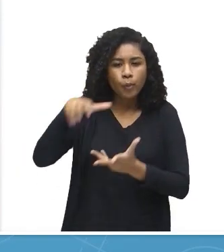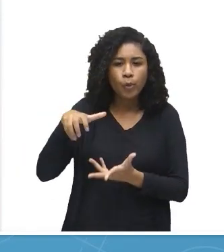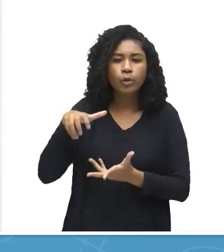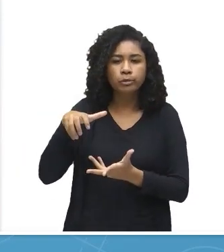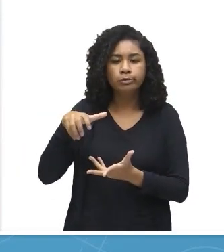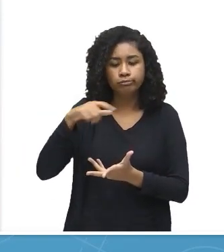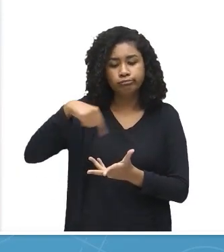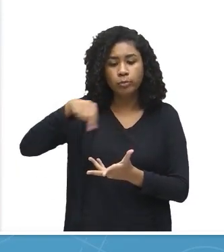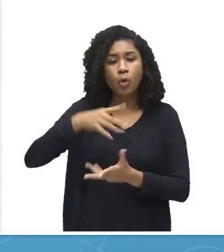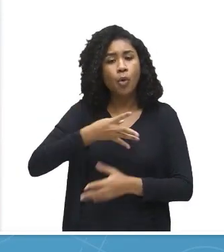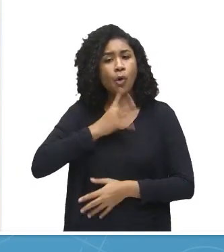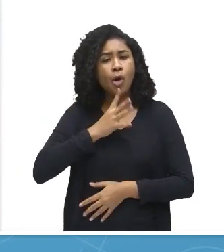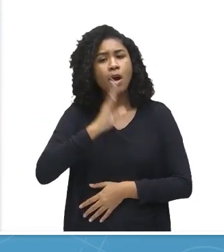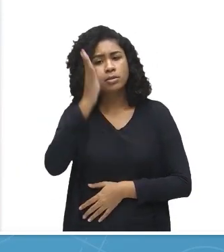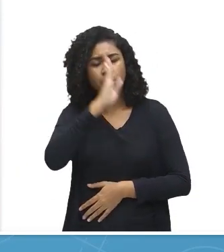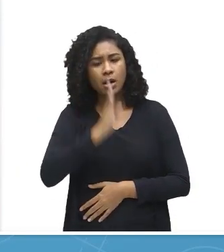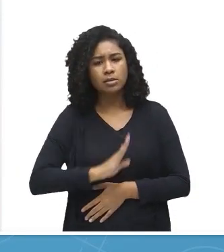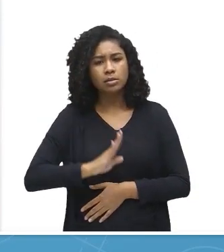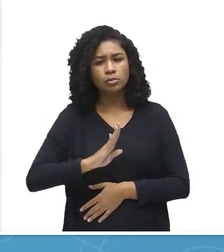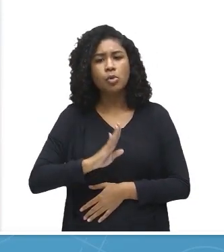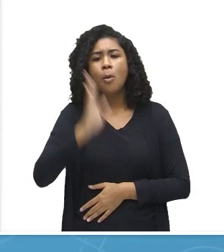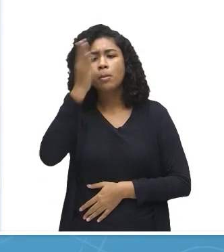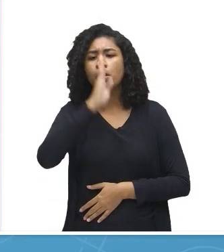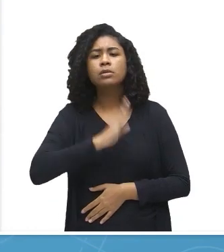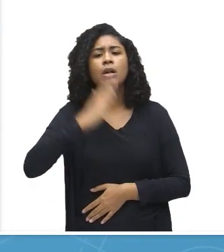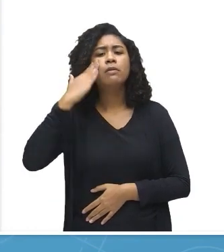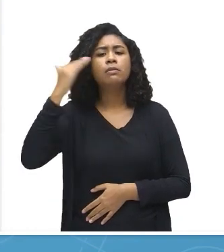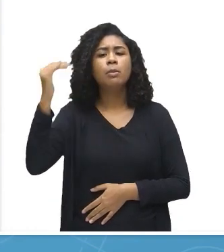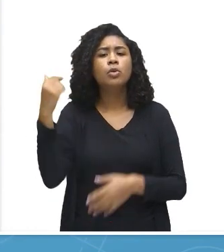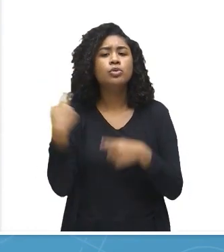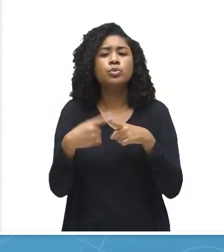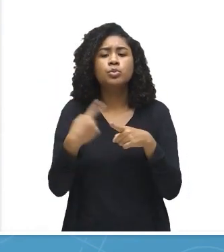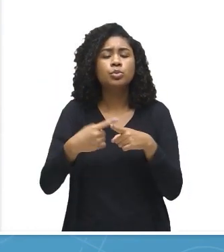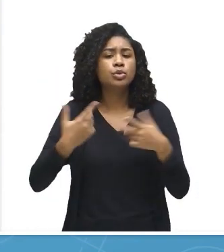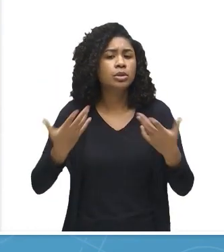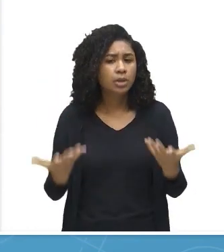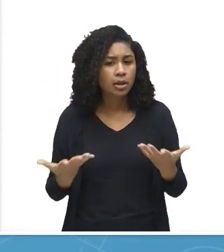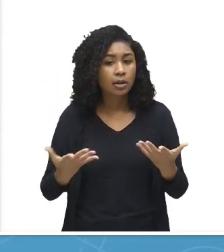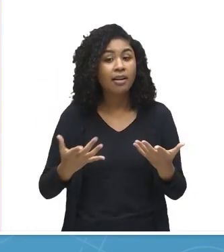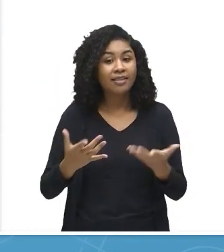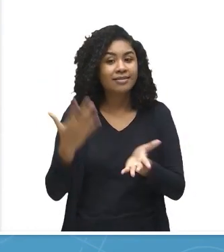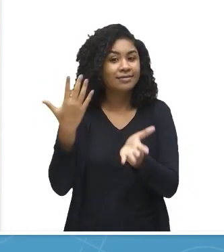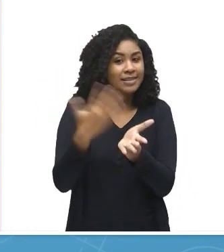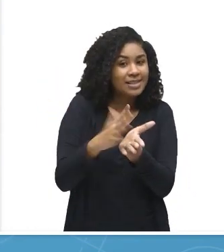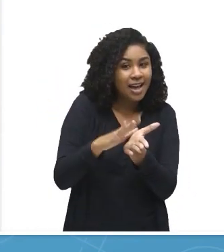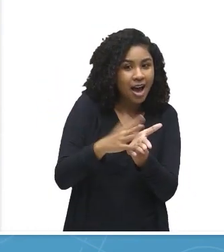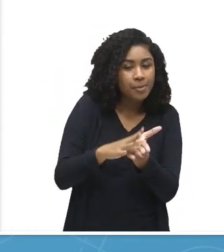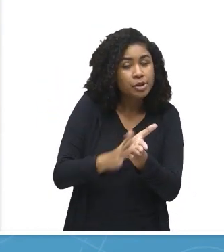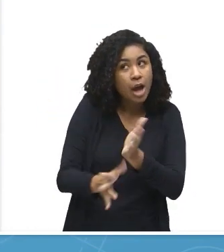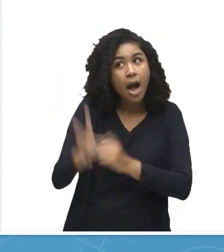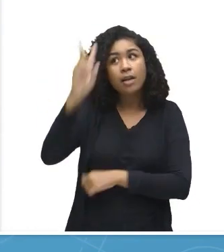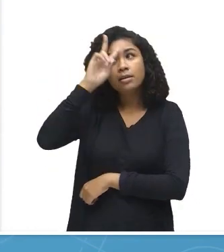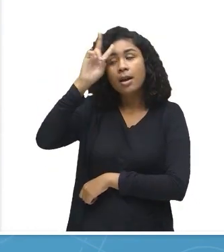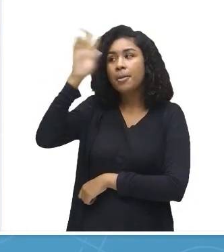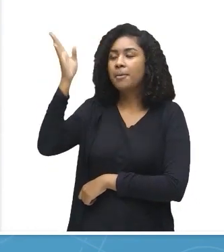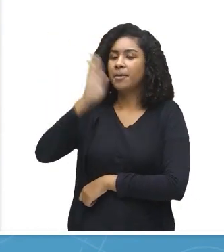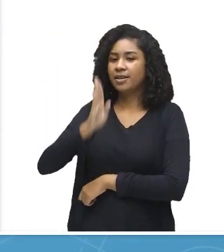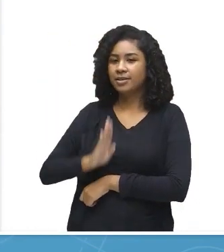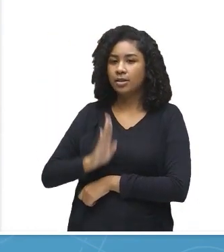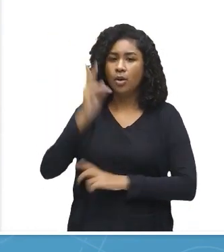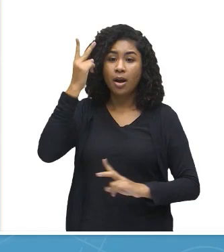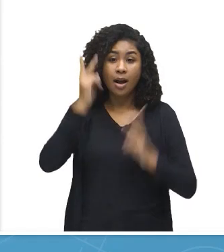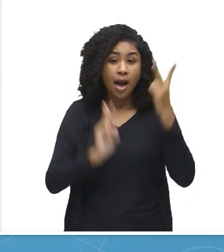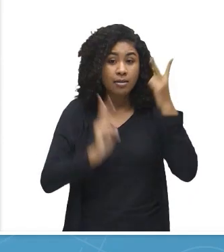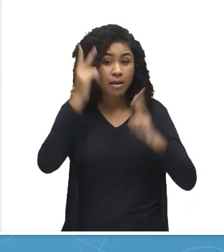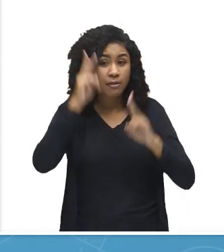Uma delas é o samba. Quando a gente fala de samba, a gente já fala no Brasil. Quando a gente fala de carnaval,